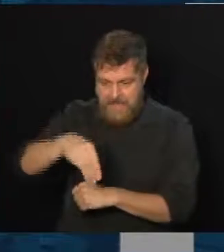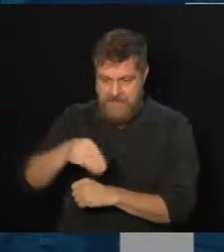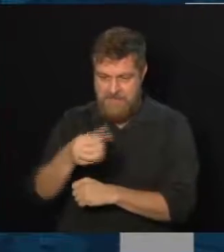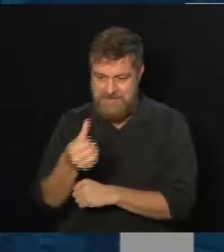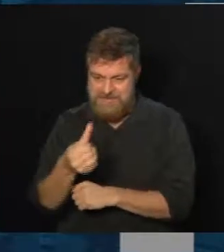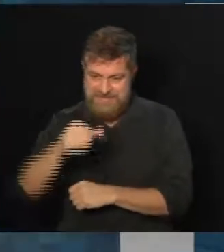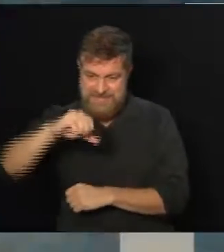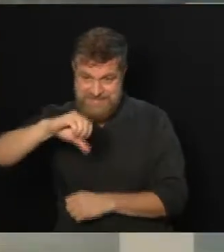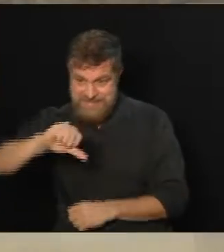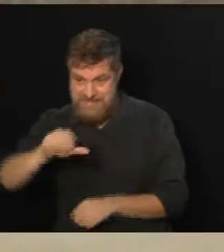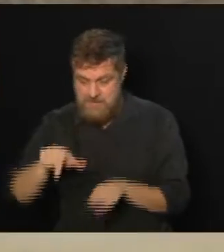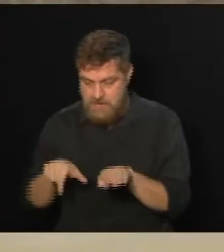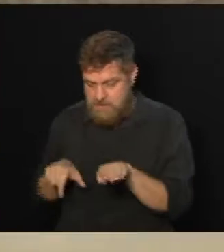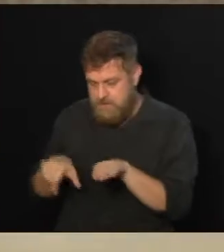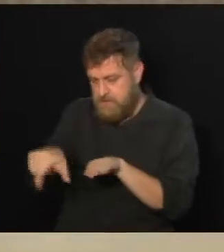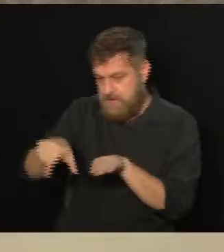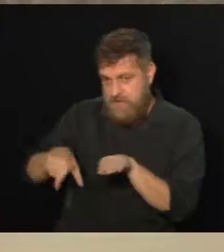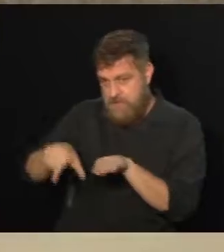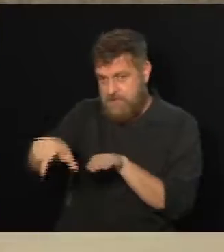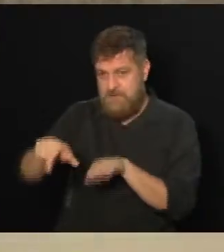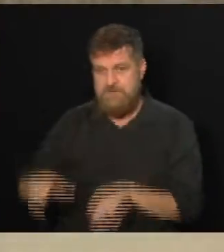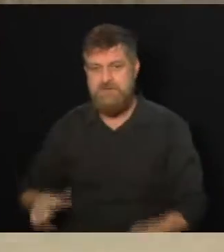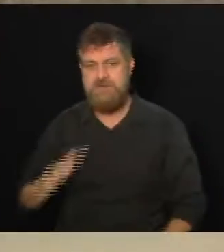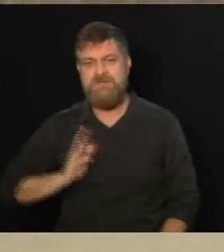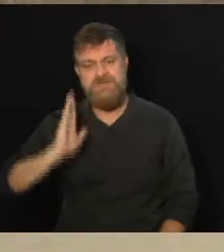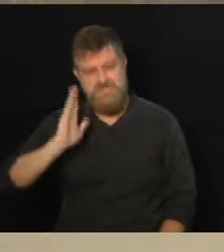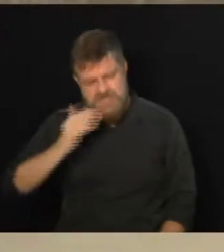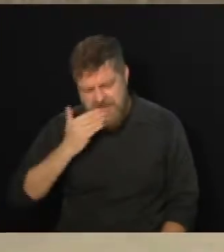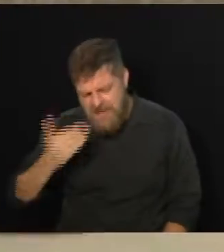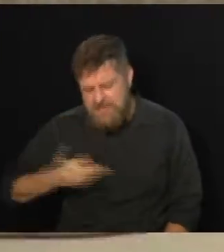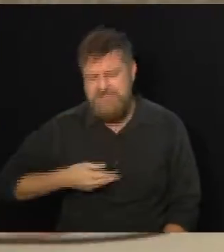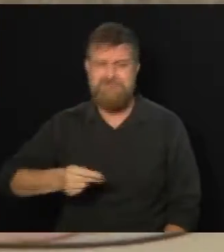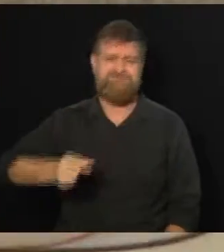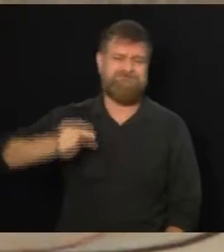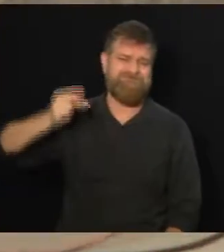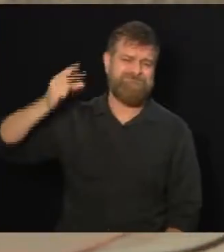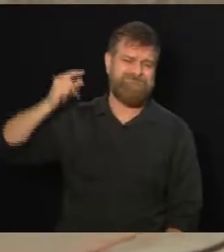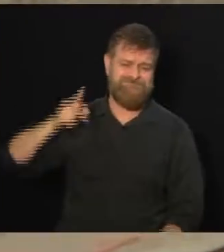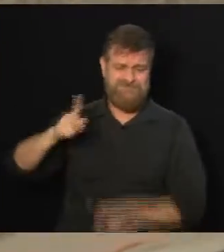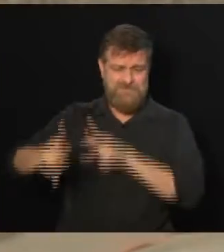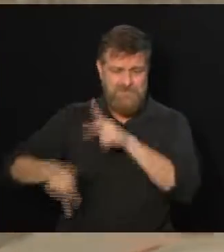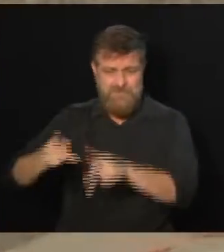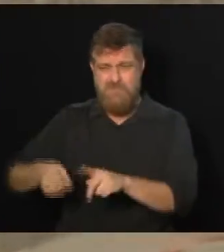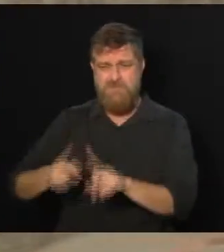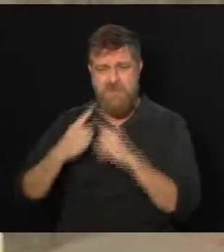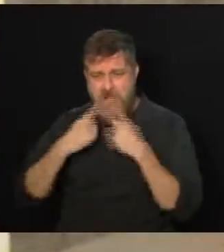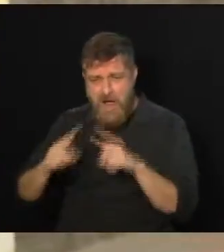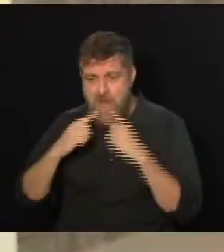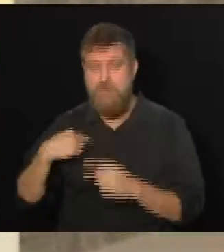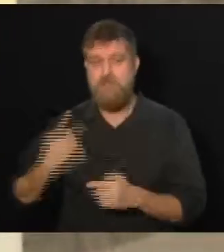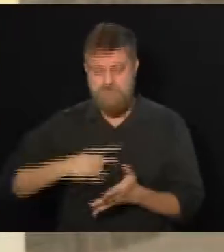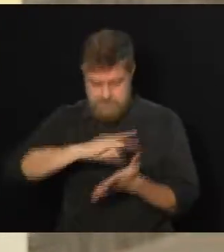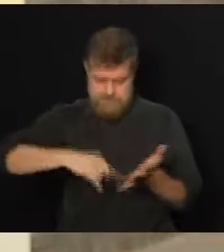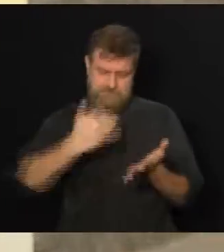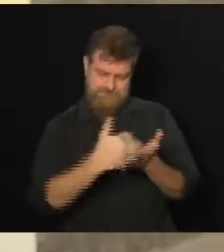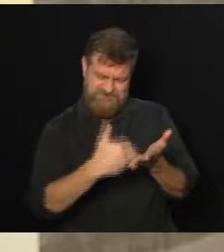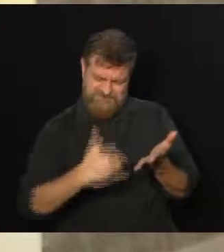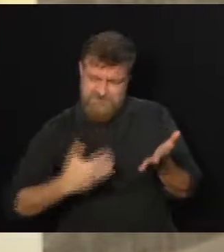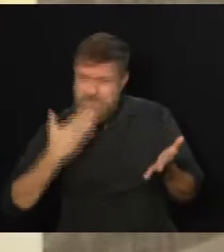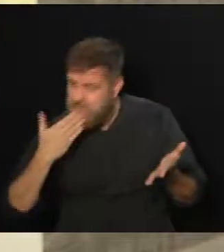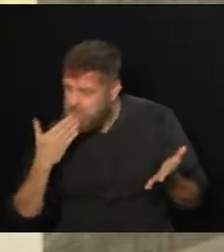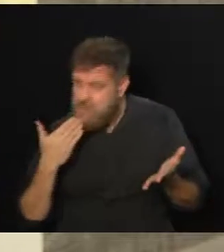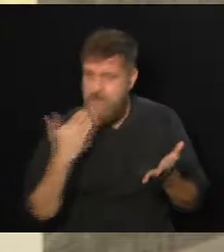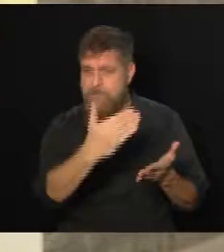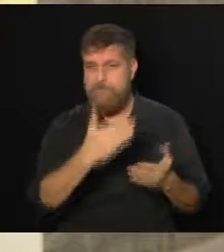na marginal da rodovia. É uma demanda antiga daquela população, no qual nós estamos fazendo essa moção de apelo